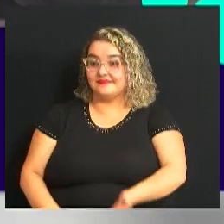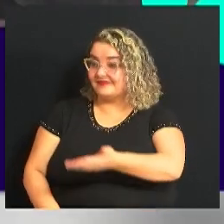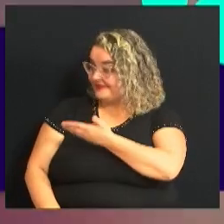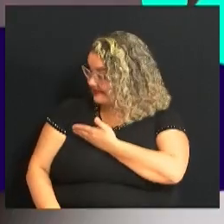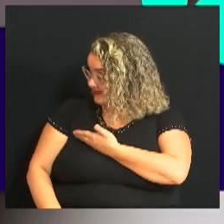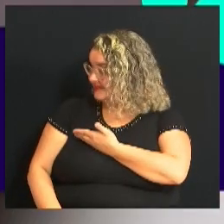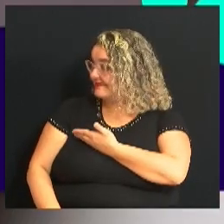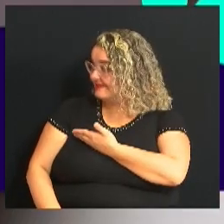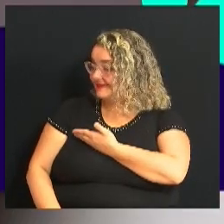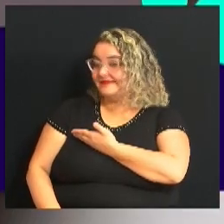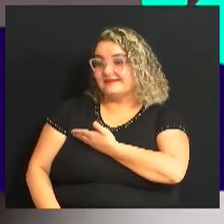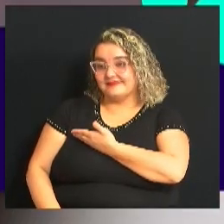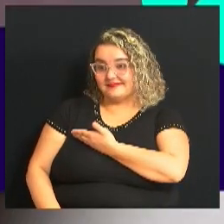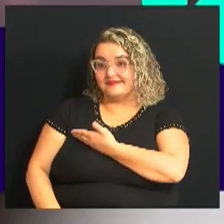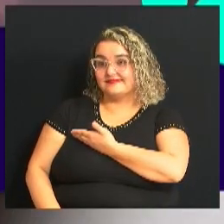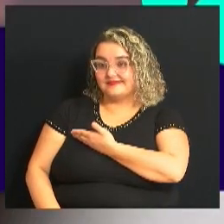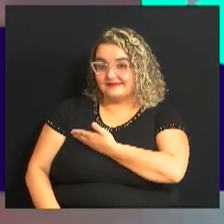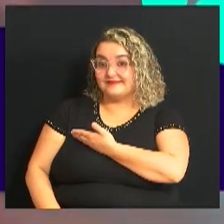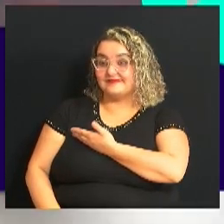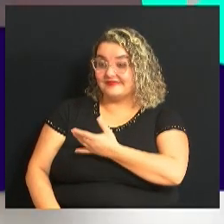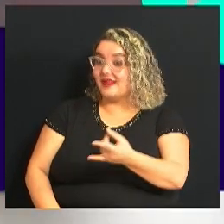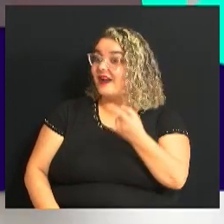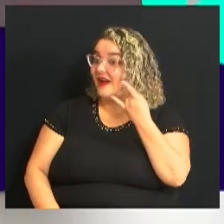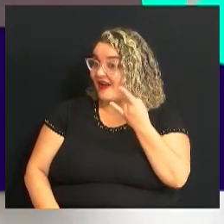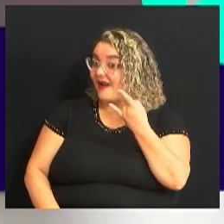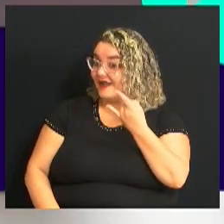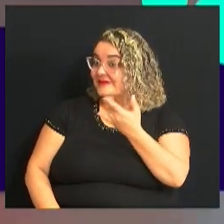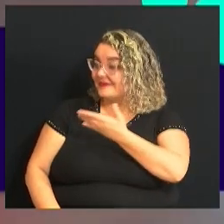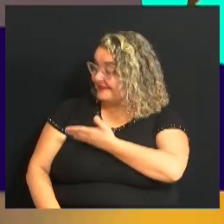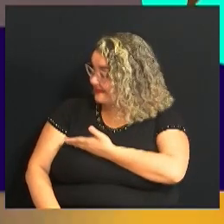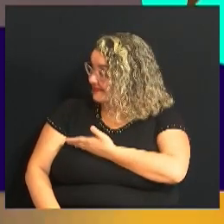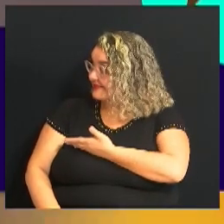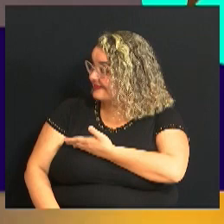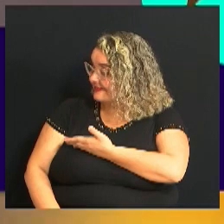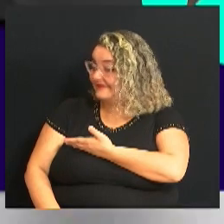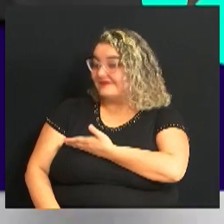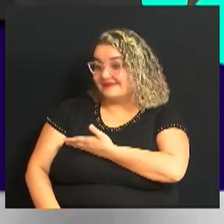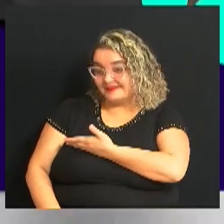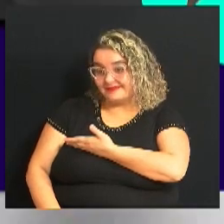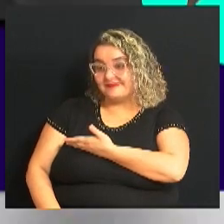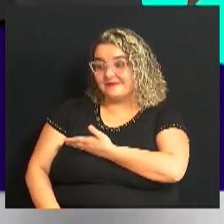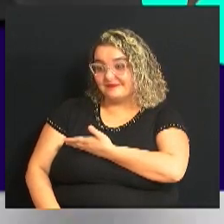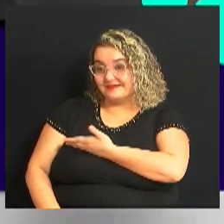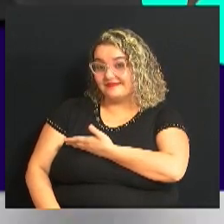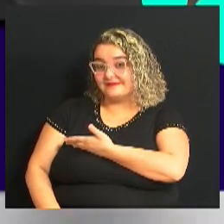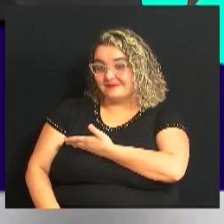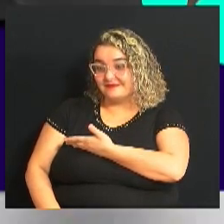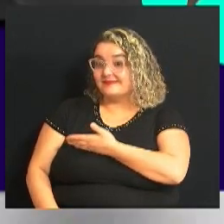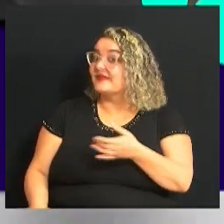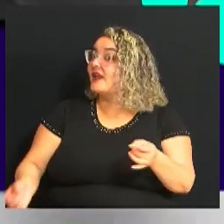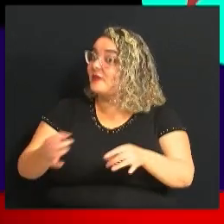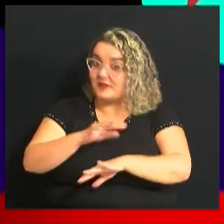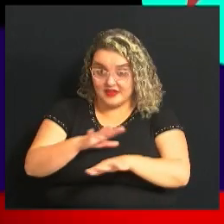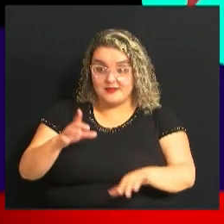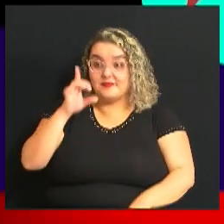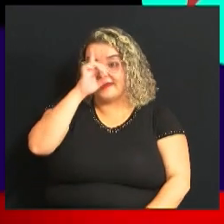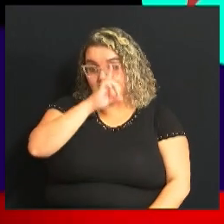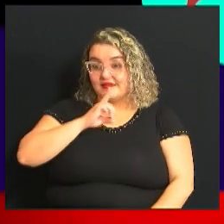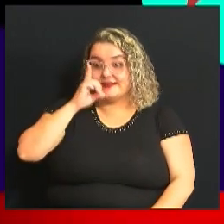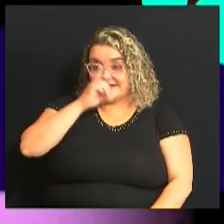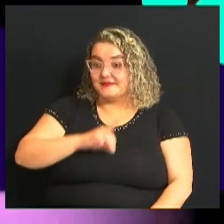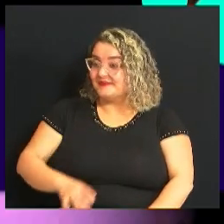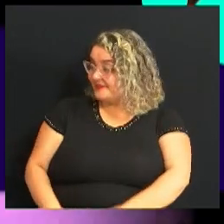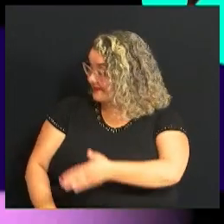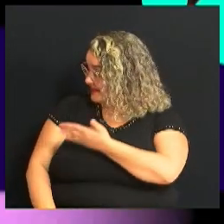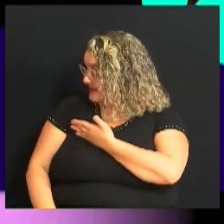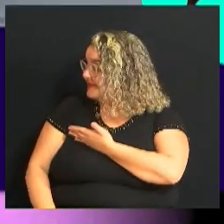já no sábado, Rock Rádio, Jet Set, Guns History. E para fechar no domingo, Apache